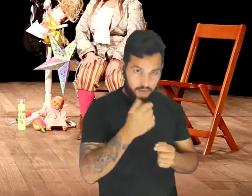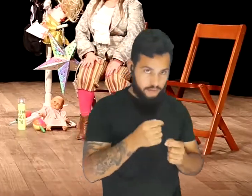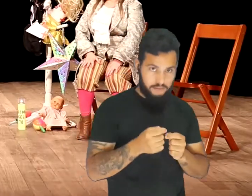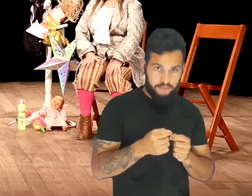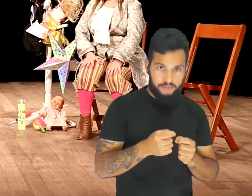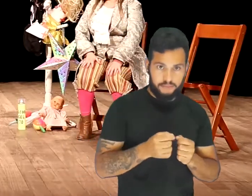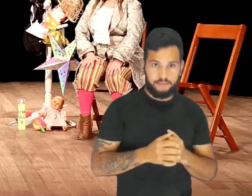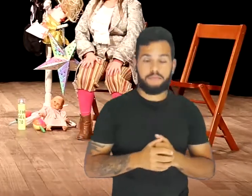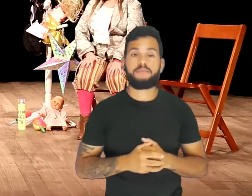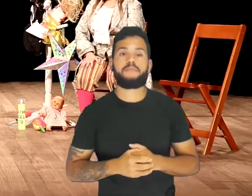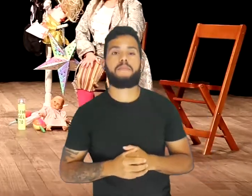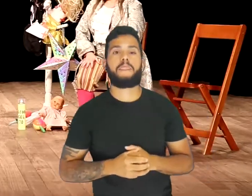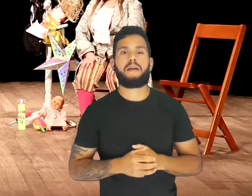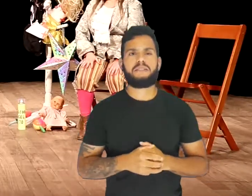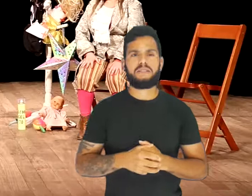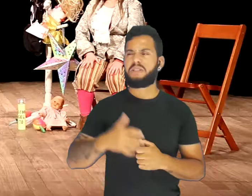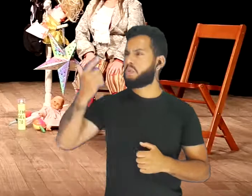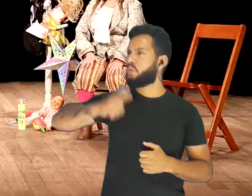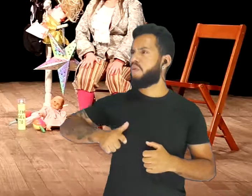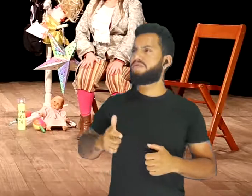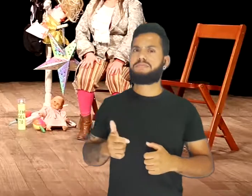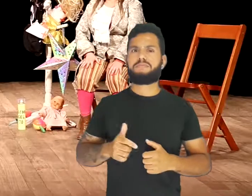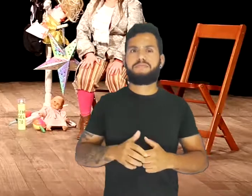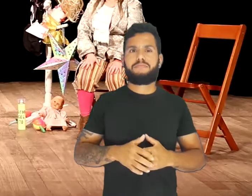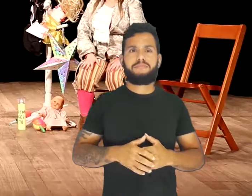Tu não pode ver, né? Ah? Tu pode ver. Eu posso. Pode.